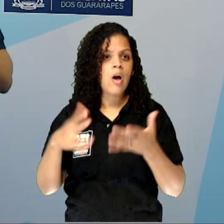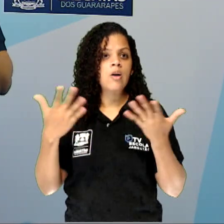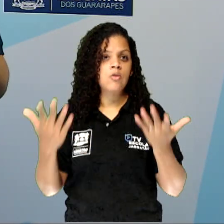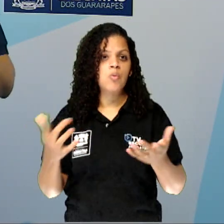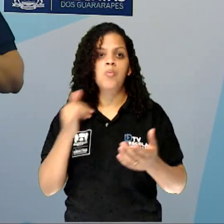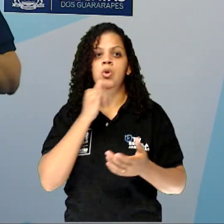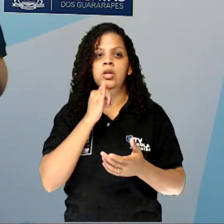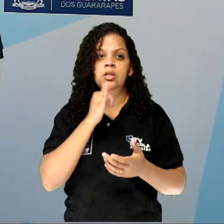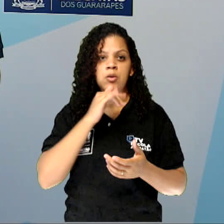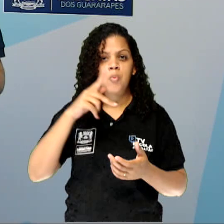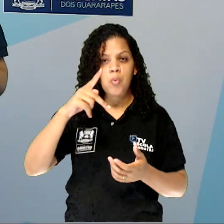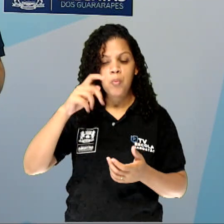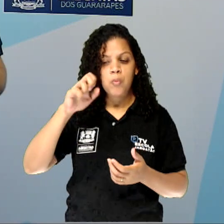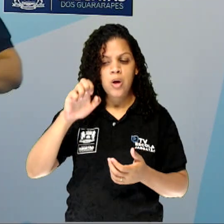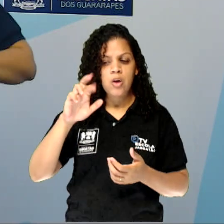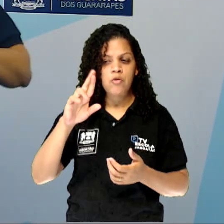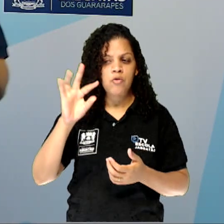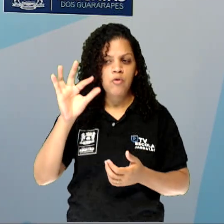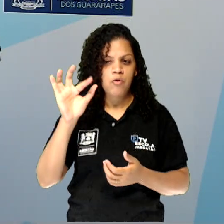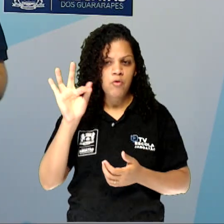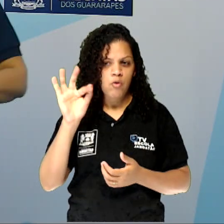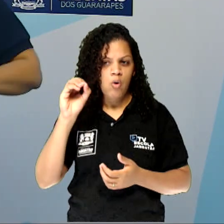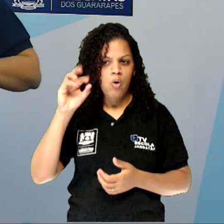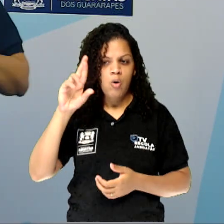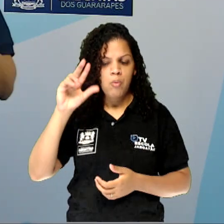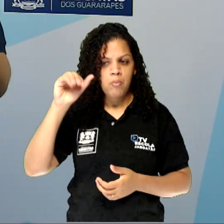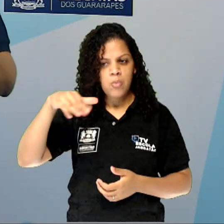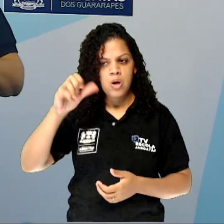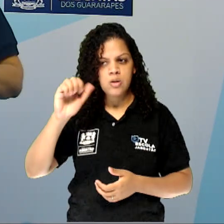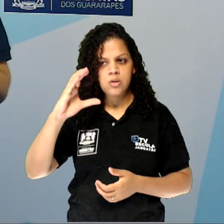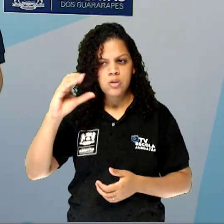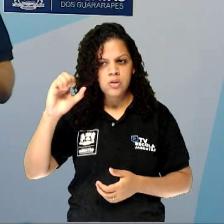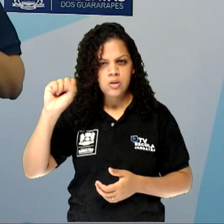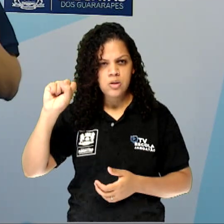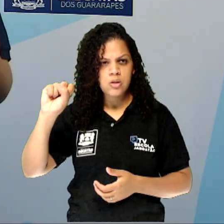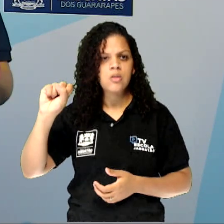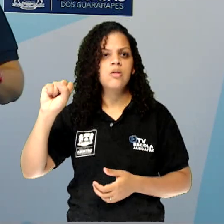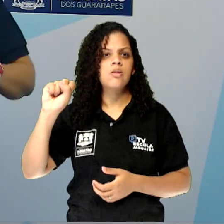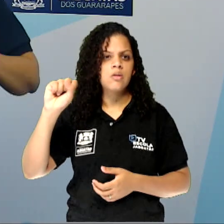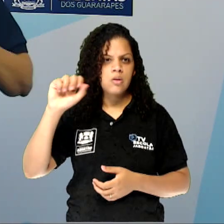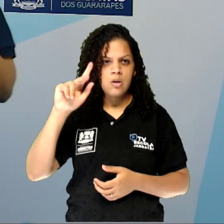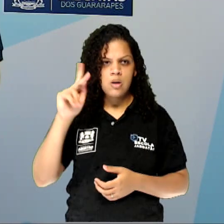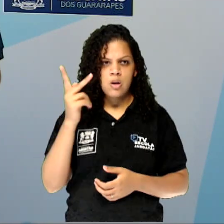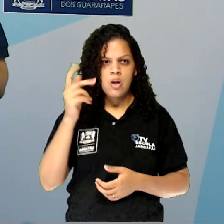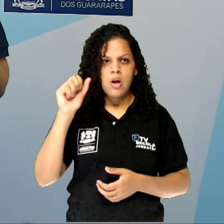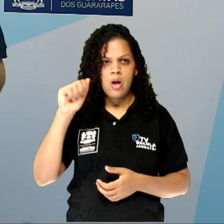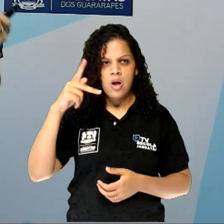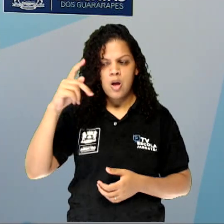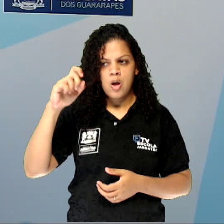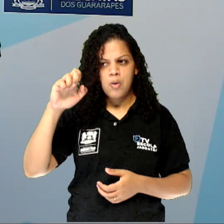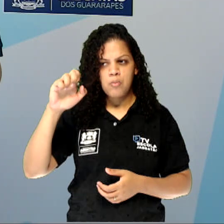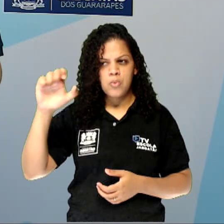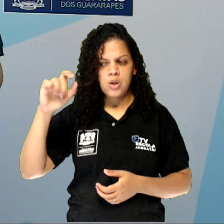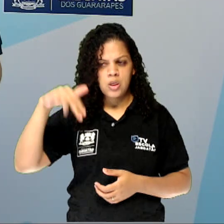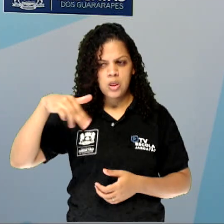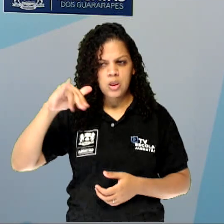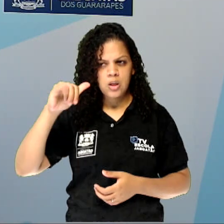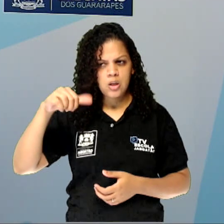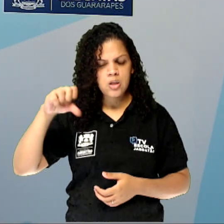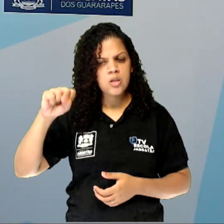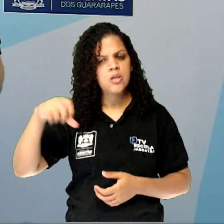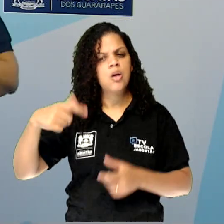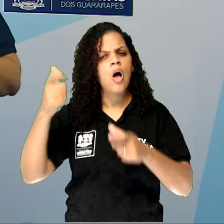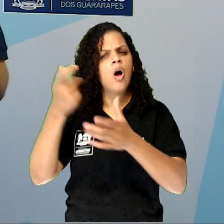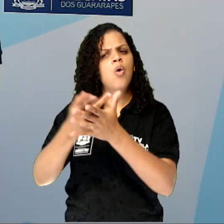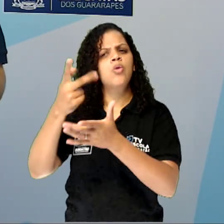são apresentações que podem acontecer em museus ou em lugares